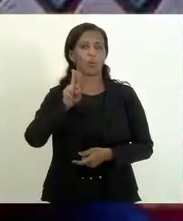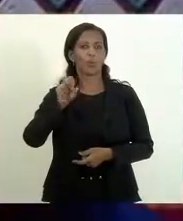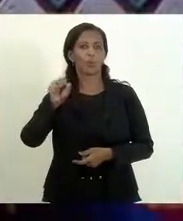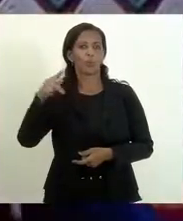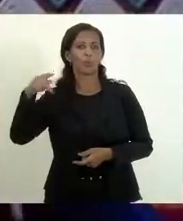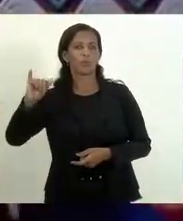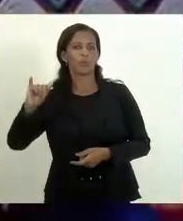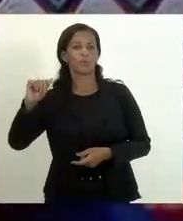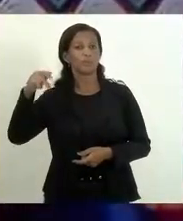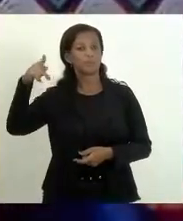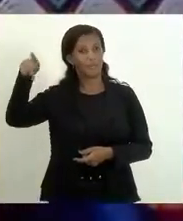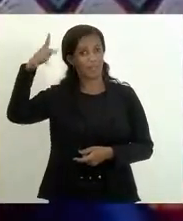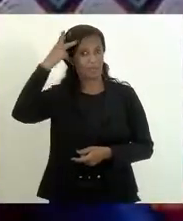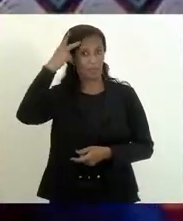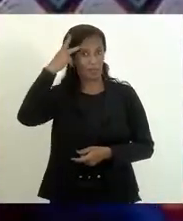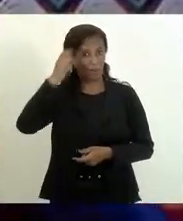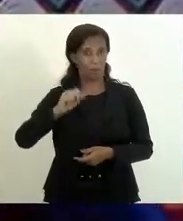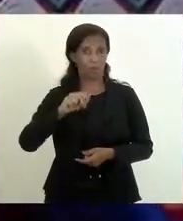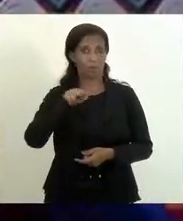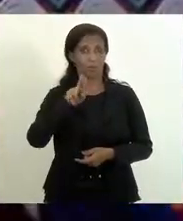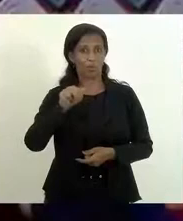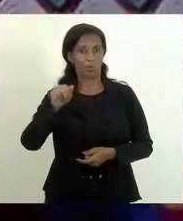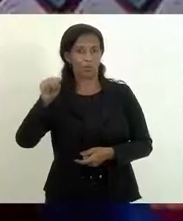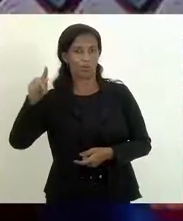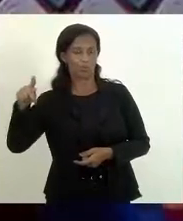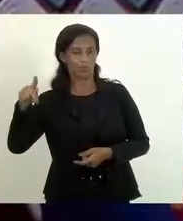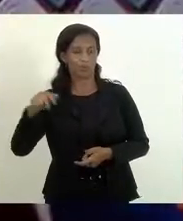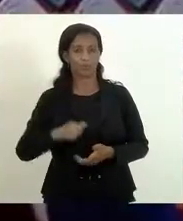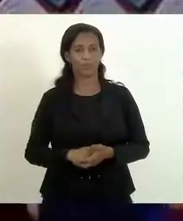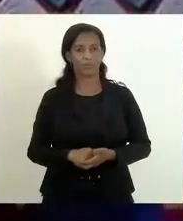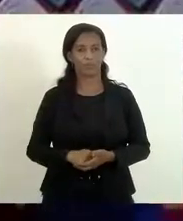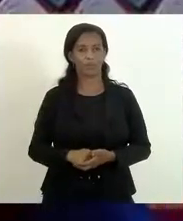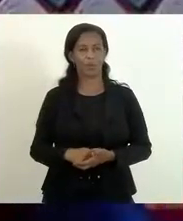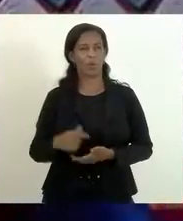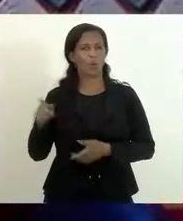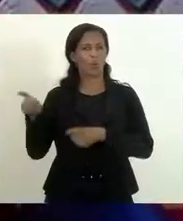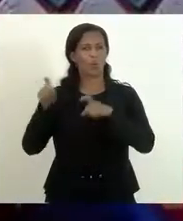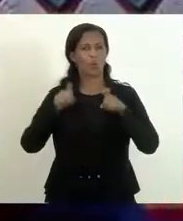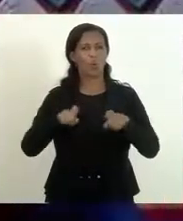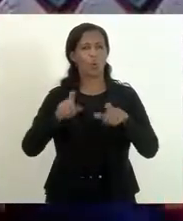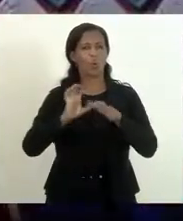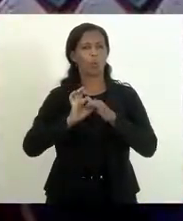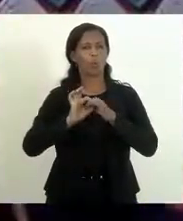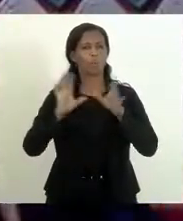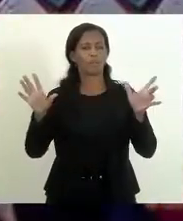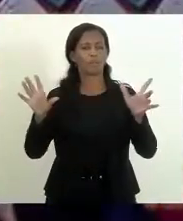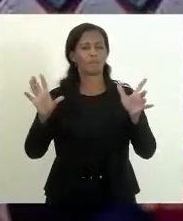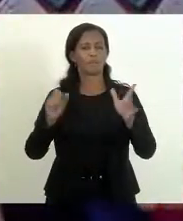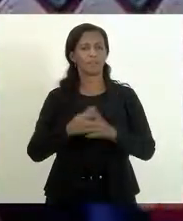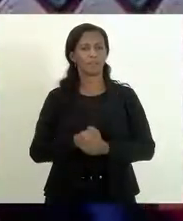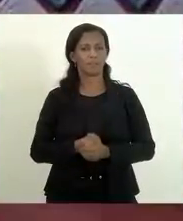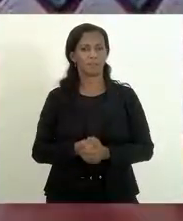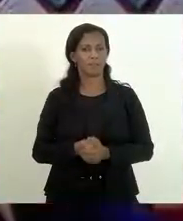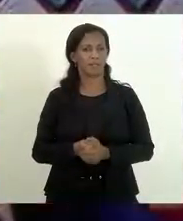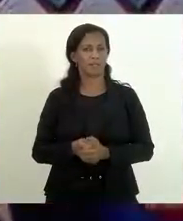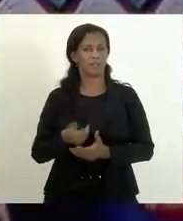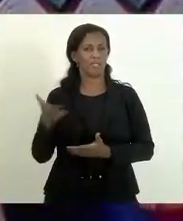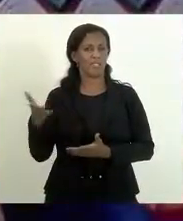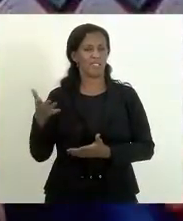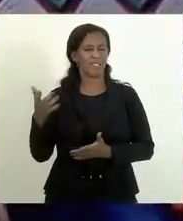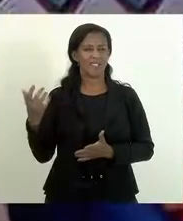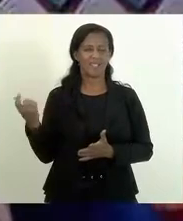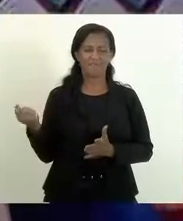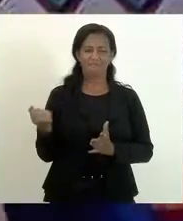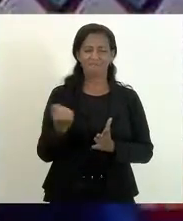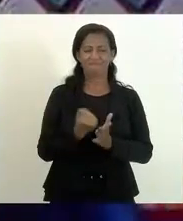doutor honoris causa. Então, reconhecê-lo como patrono da libertação, da liberdade, esse símbolo, mais